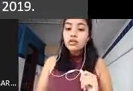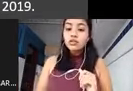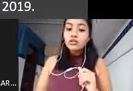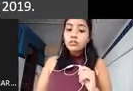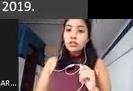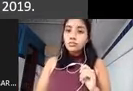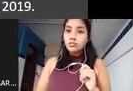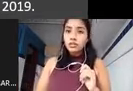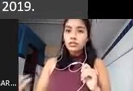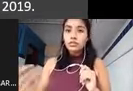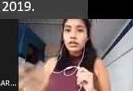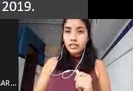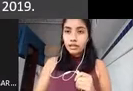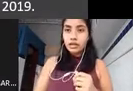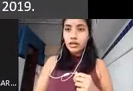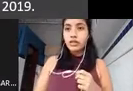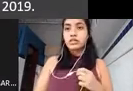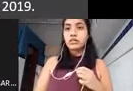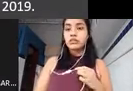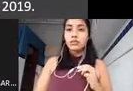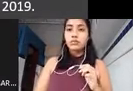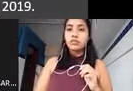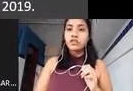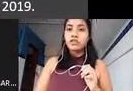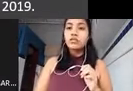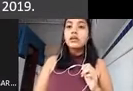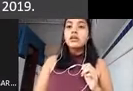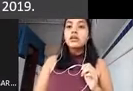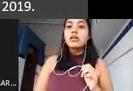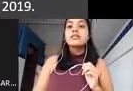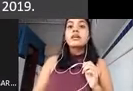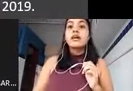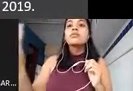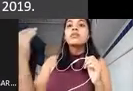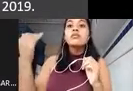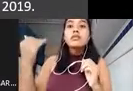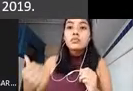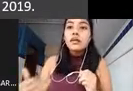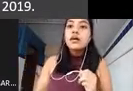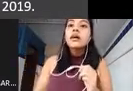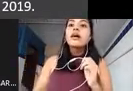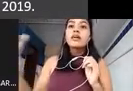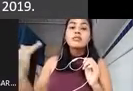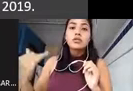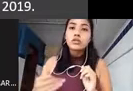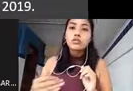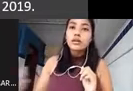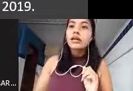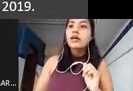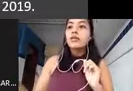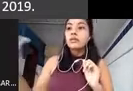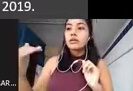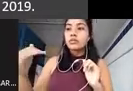acaba prejudicando as famílias, porque elas não recebem a habitação no tempo devido e elas acabam tendo que esperar e morar